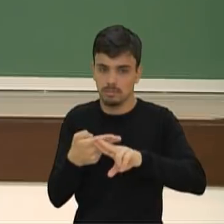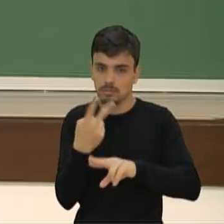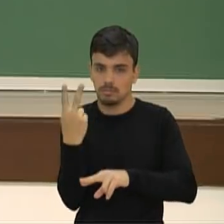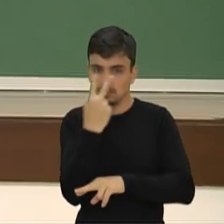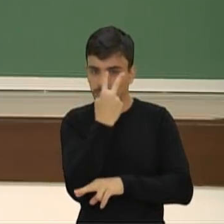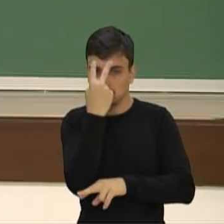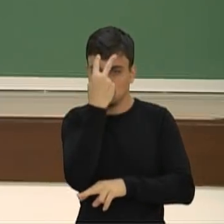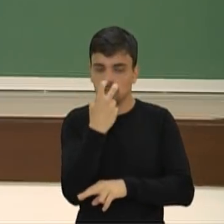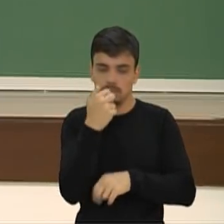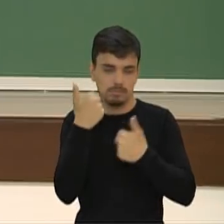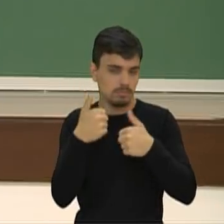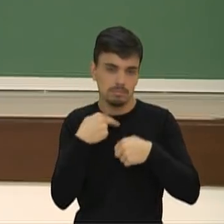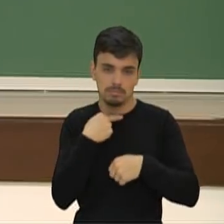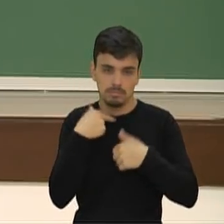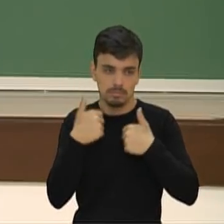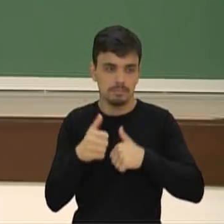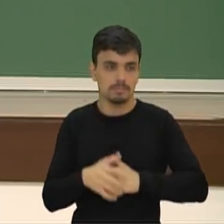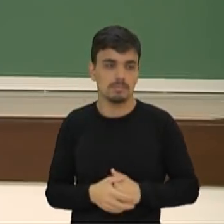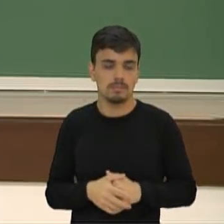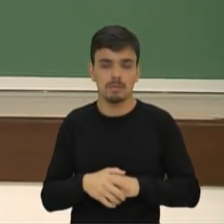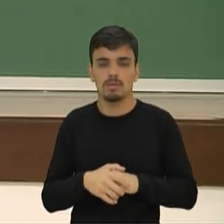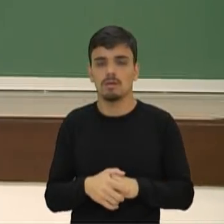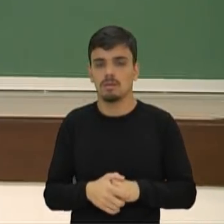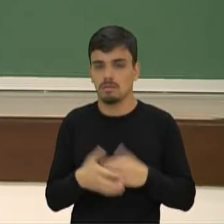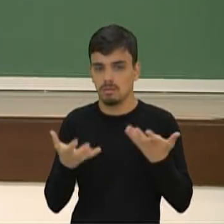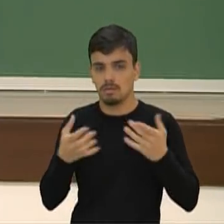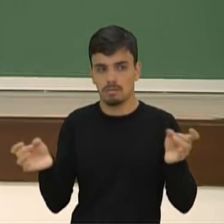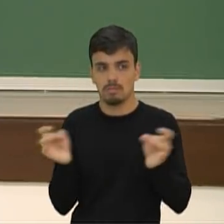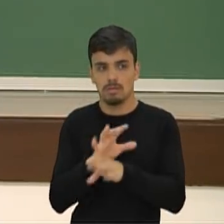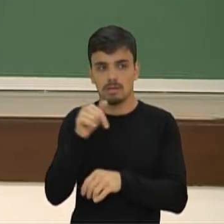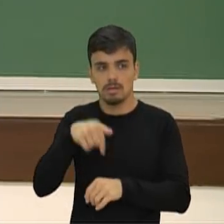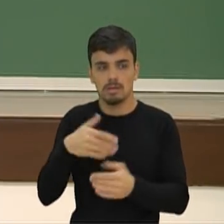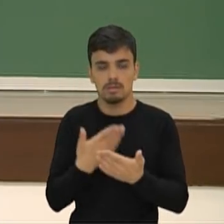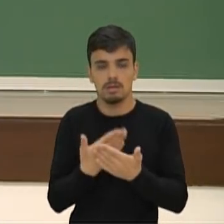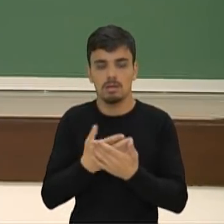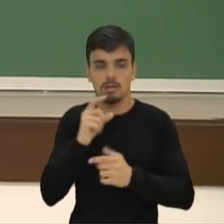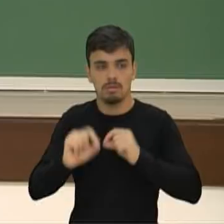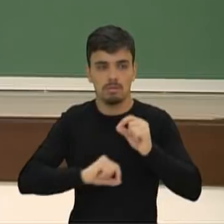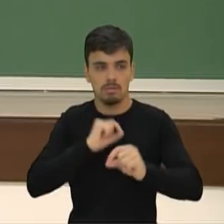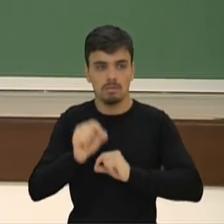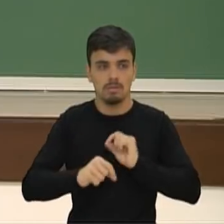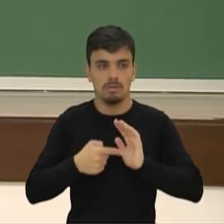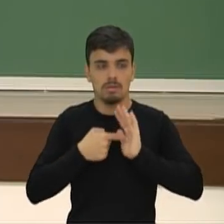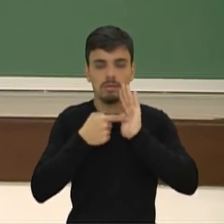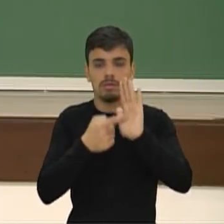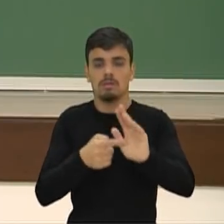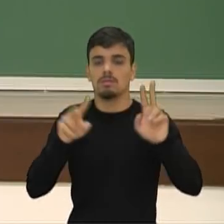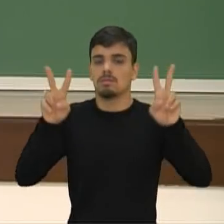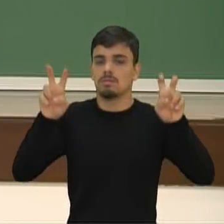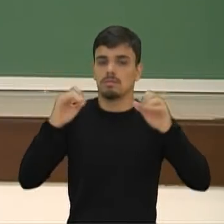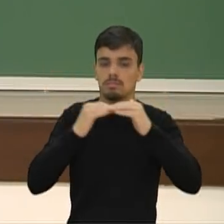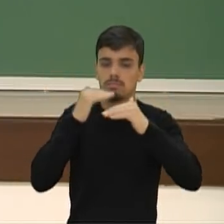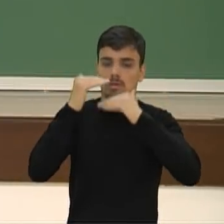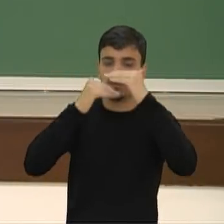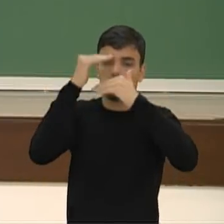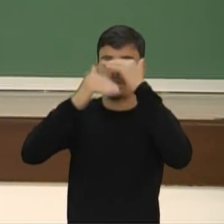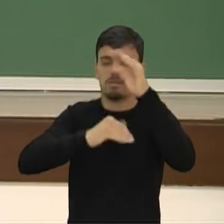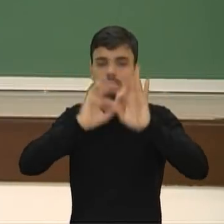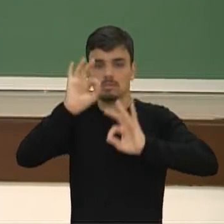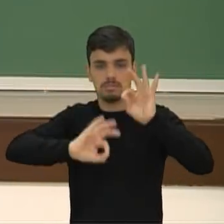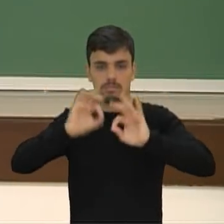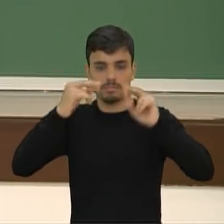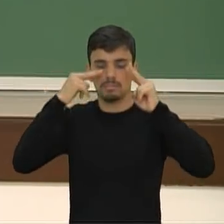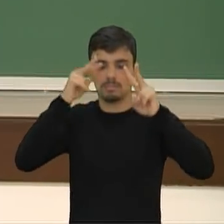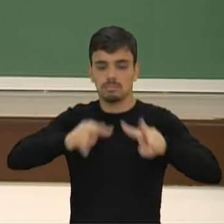olhos, ok? Então, o que eu queria concluir com vocês ao longo dessa aula é que eu quis trazer para vocês a ideia da evolução das correções